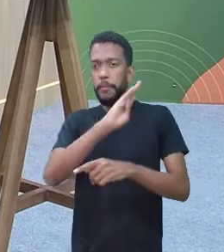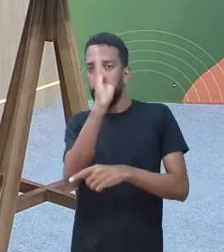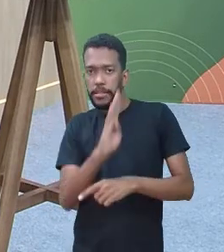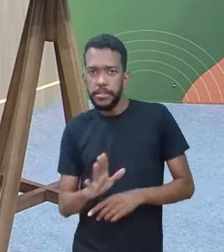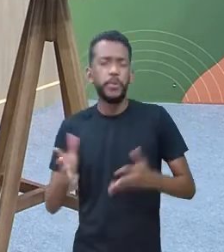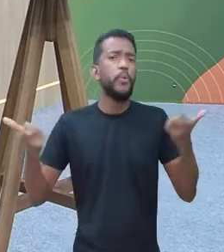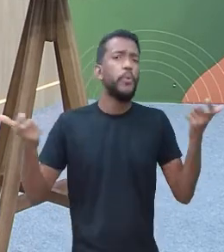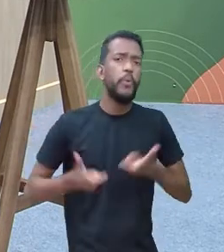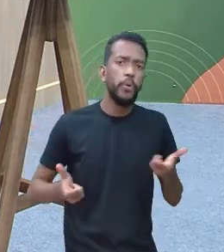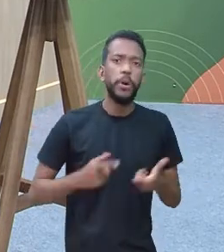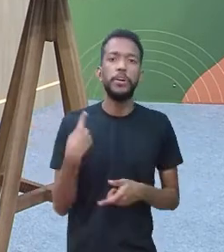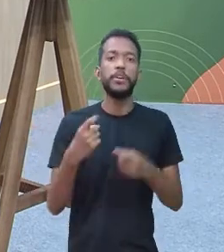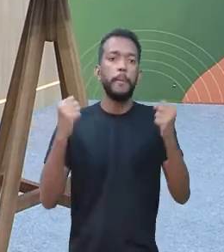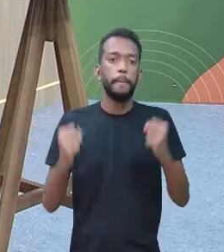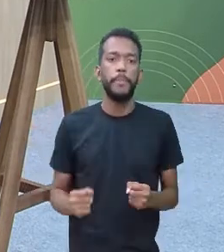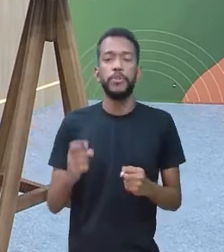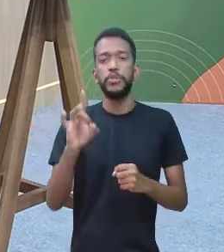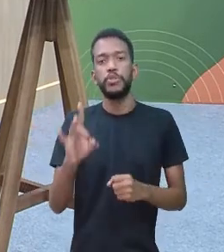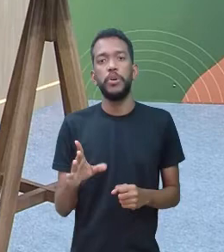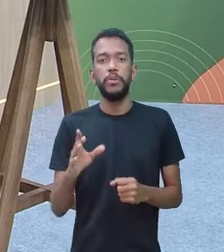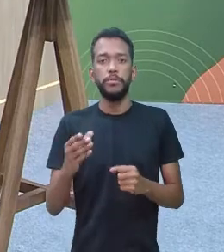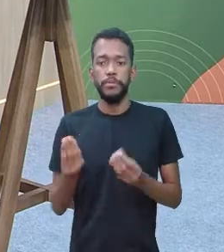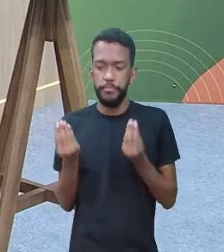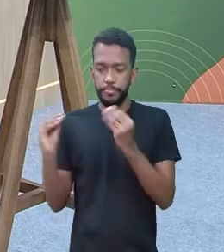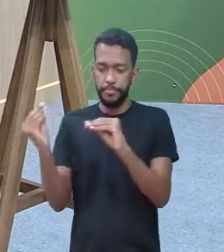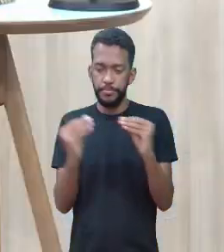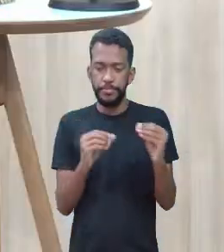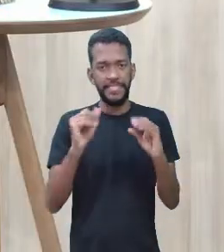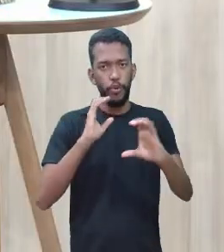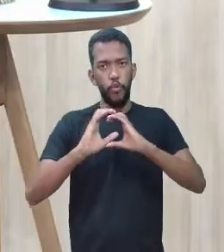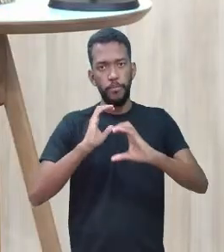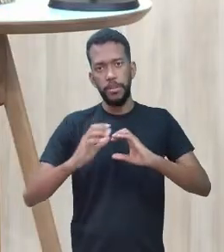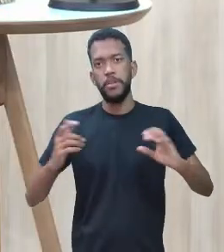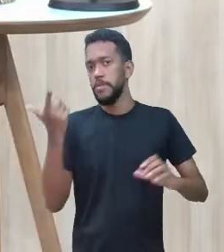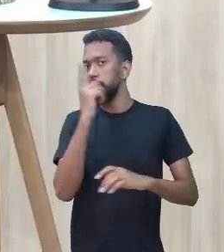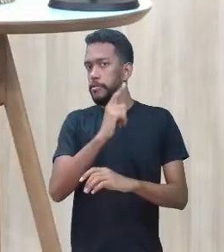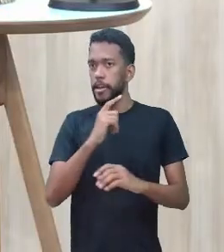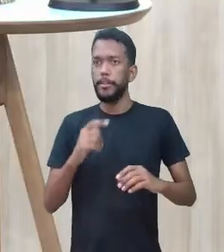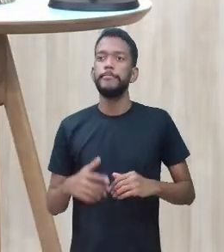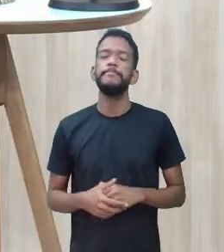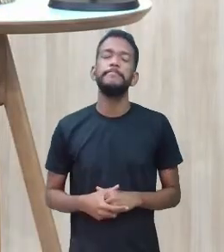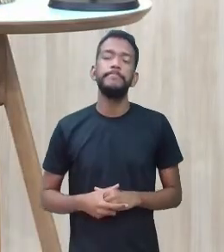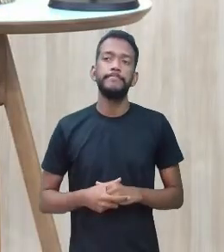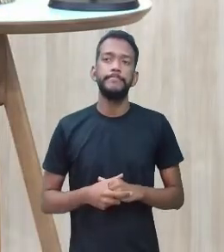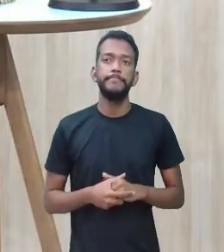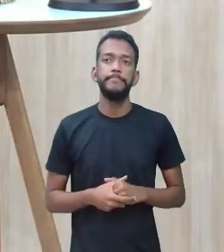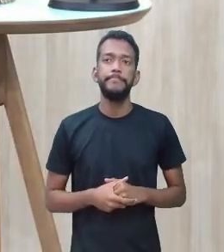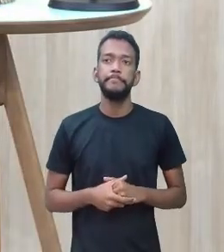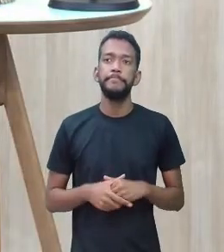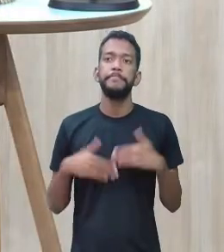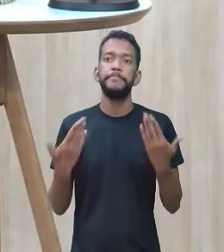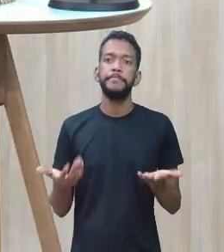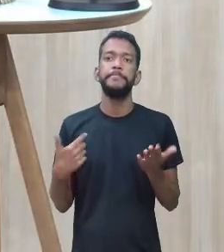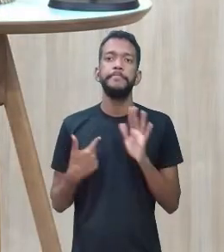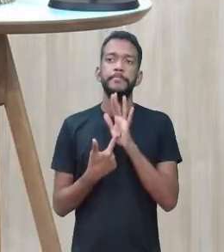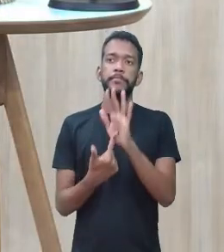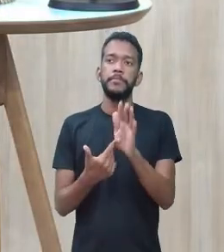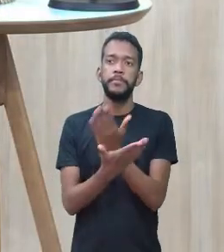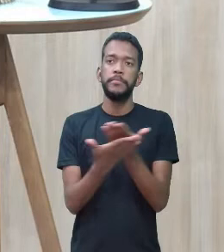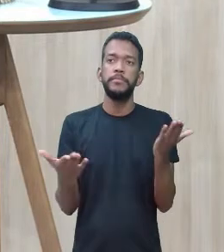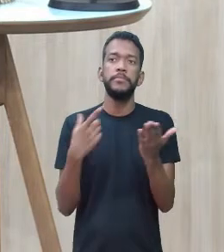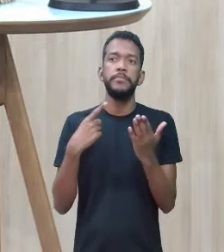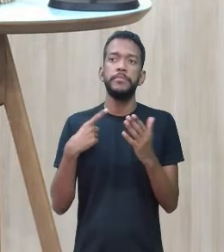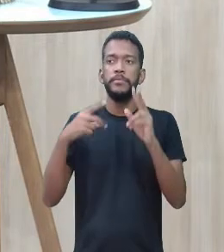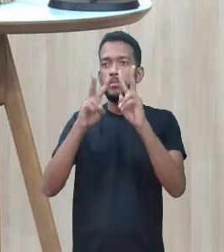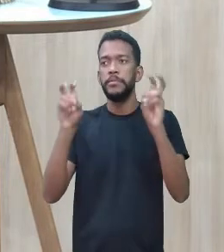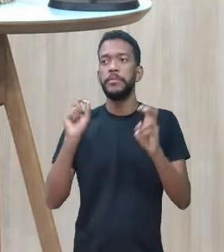pode colocar aqueles que de fato estão se comunicando, ok? E aí eu trouxe para vocês uma